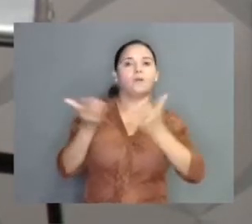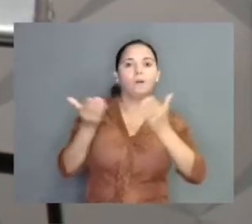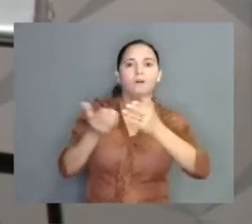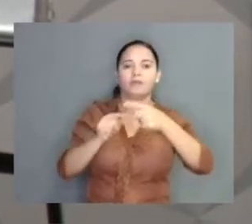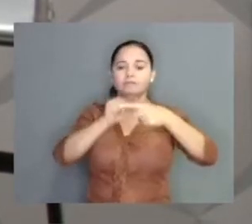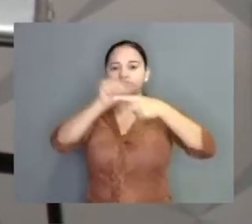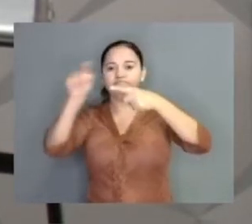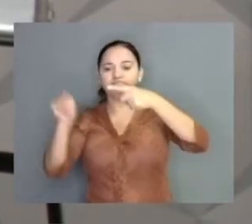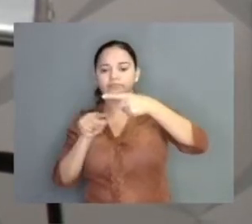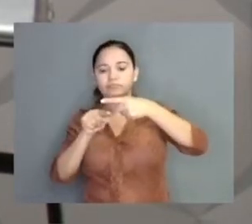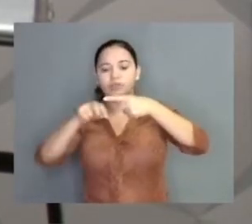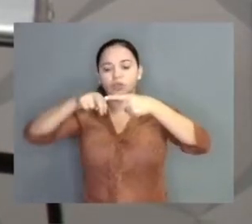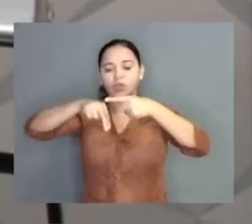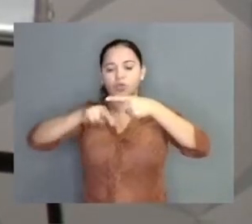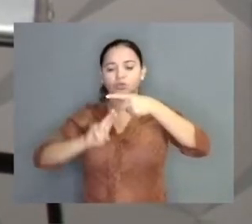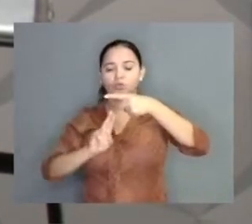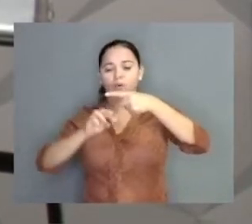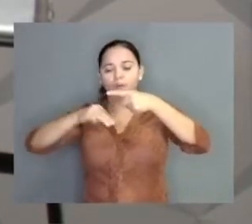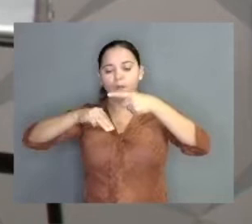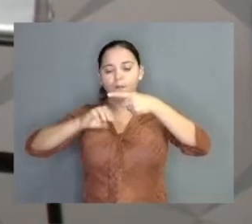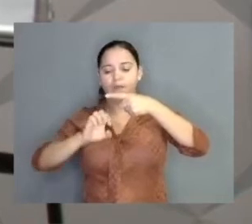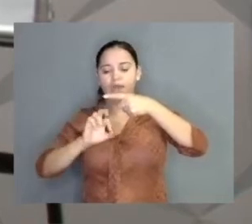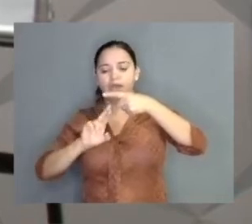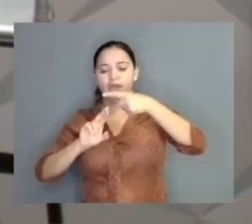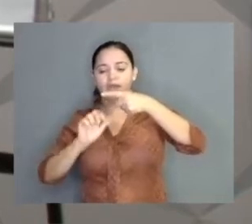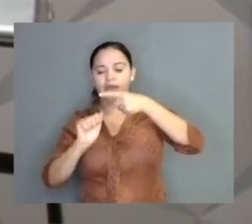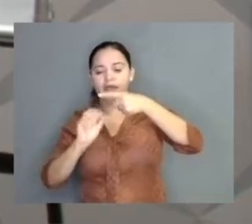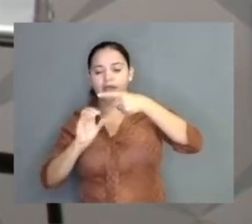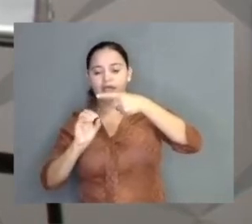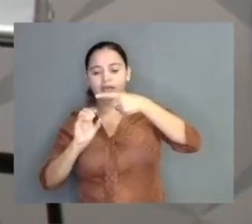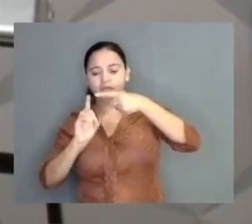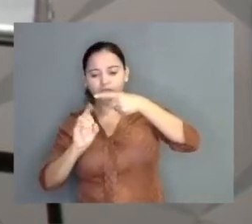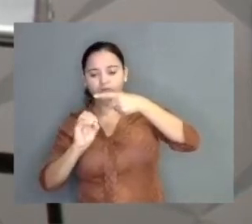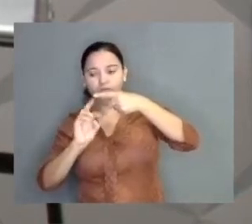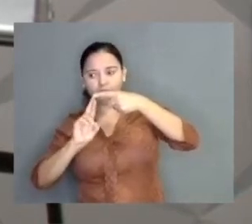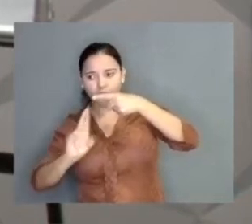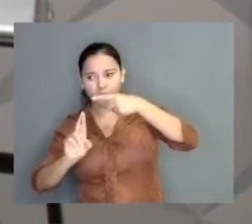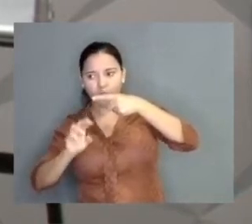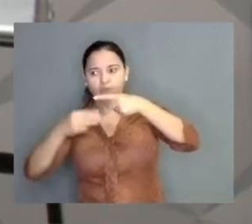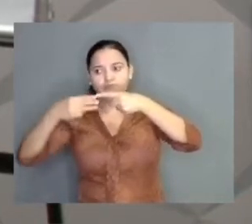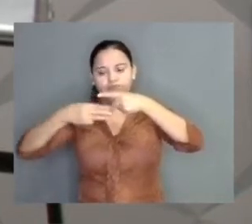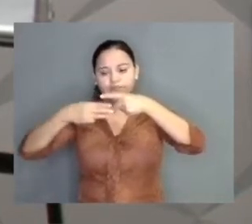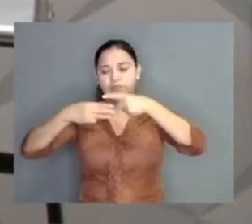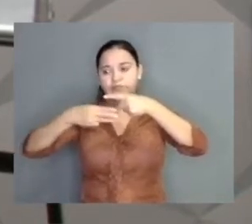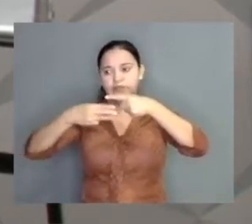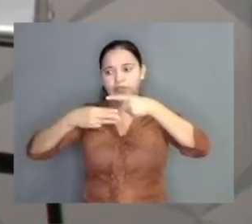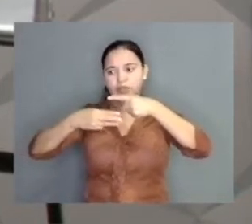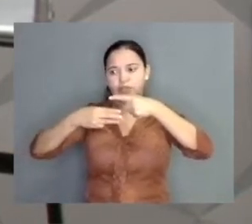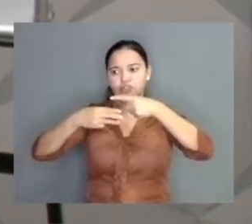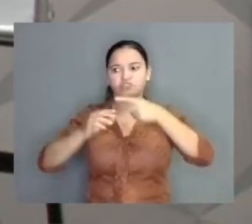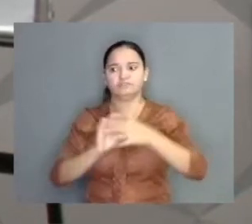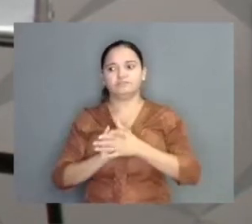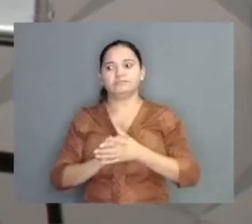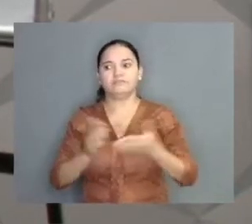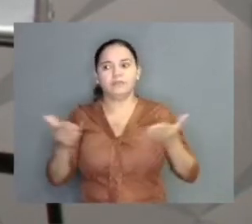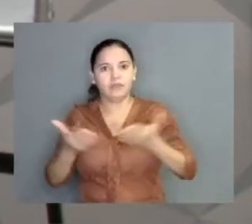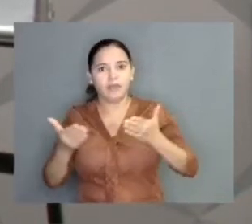Pega a visão agora nesse detalhe. O expoente que era menos 2 passa a ser